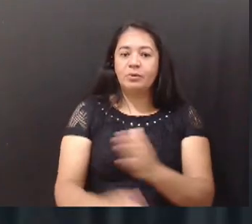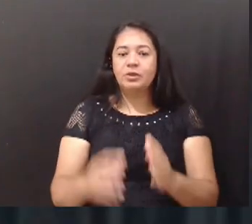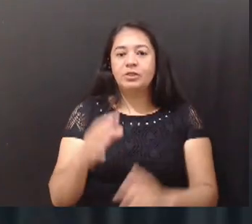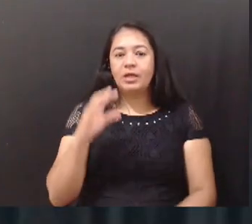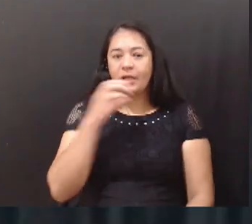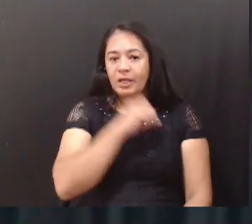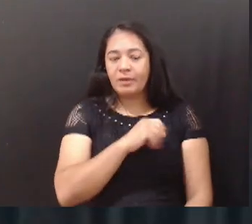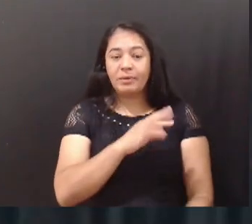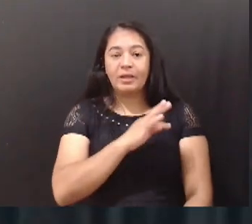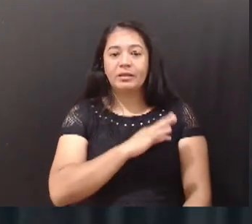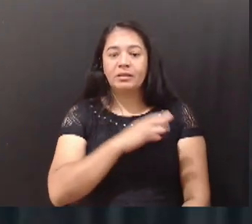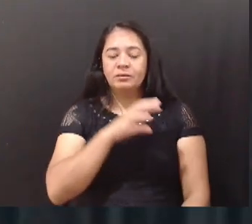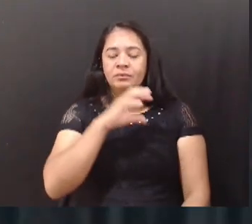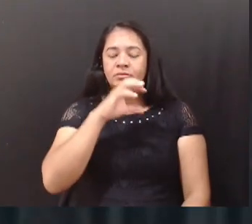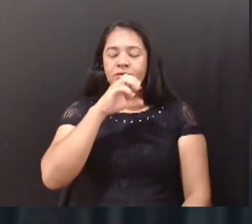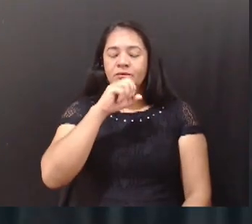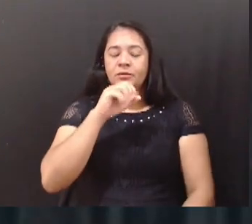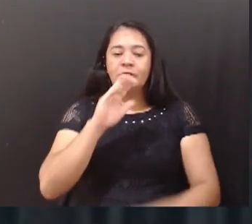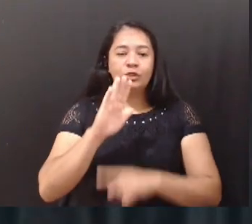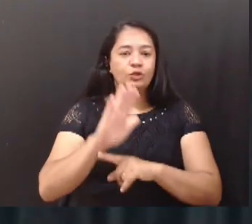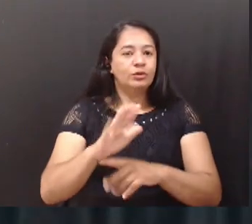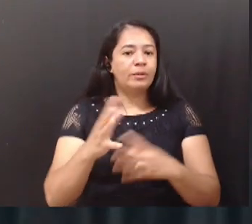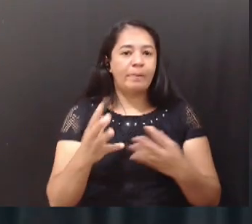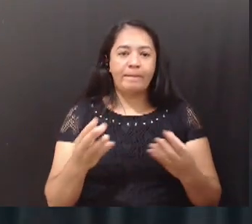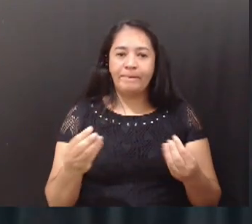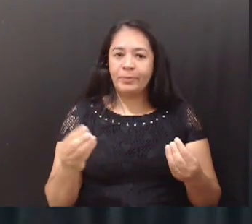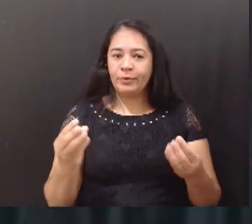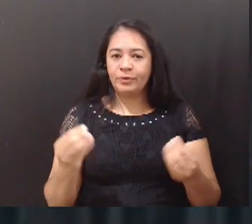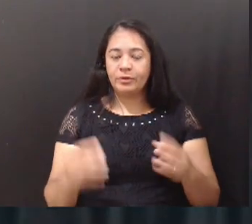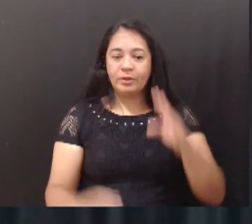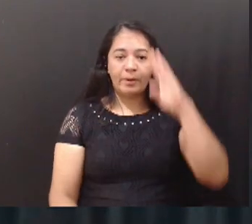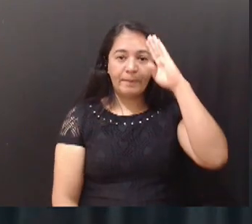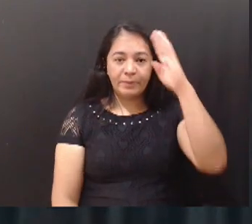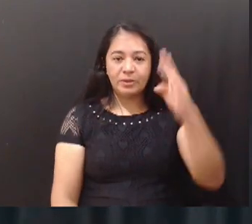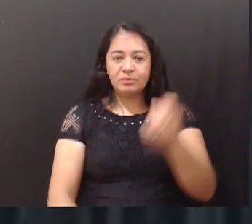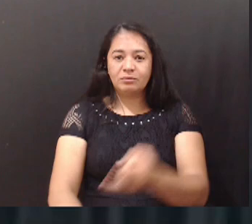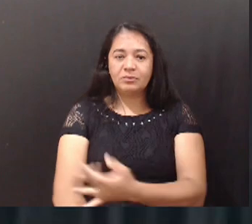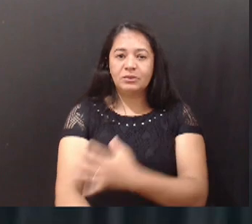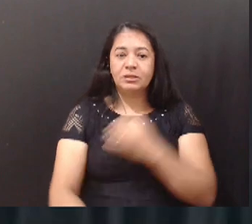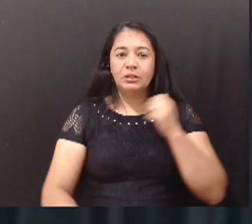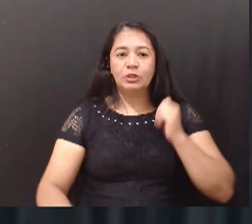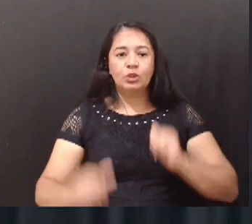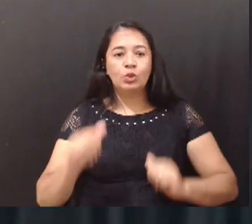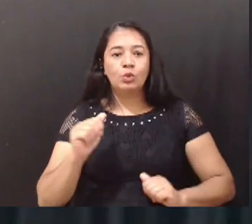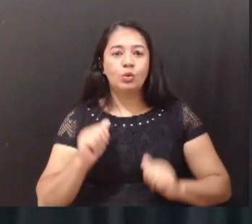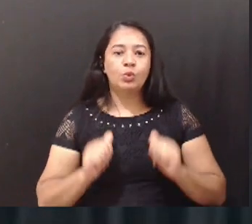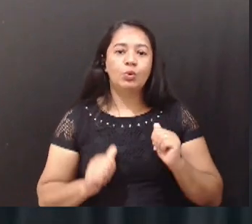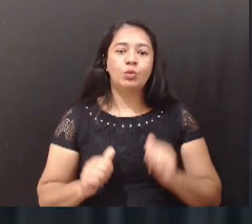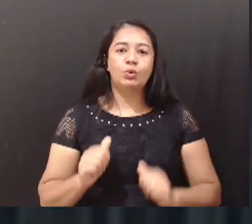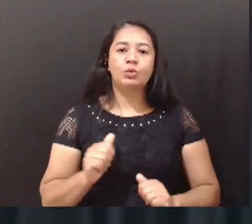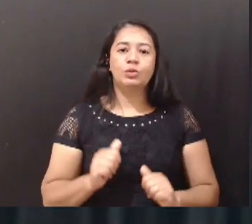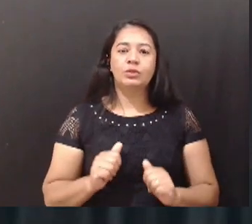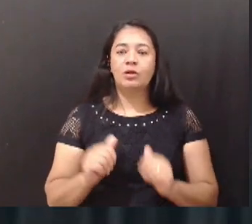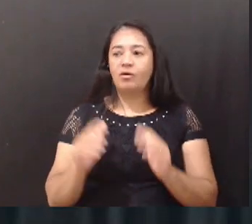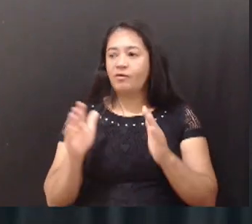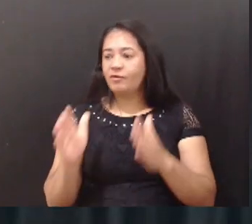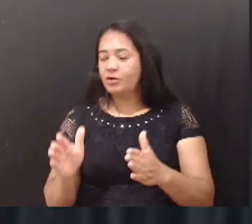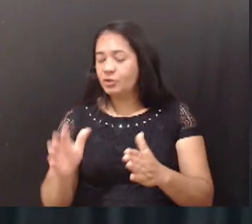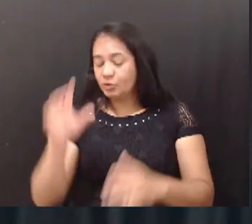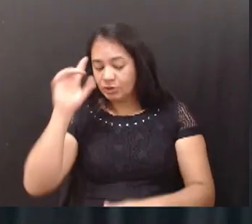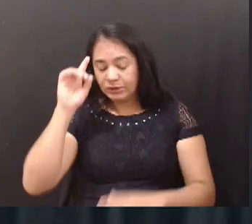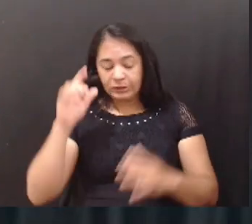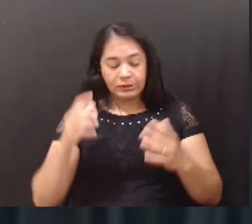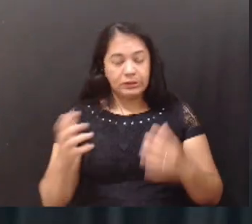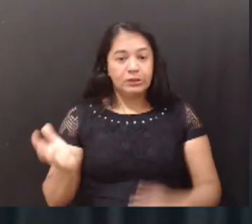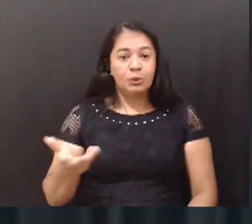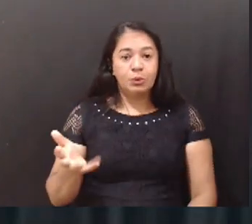respiração ajudam muito, tá? Principalmente para a emoção de ansiedade, desconcentração, quando você está naquele dia, está mais agitado, você